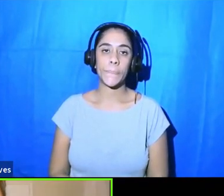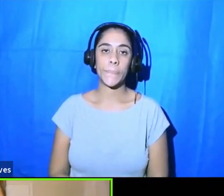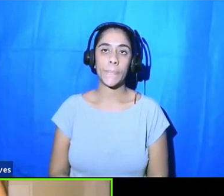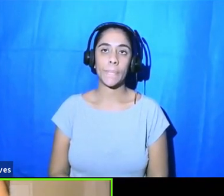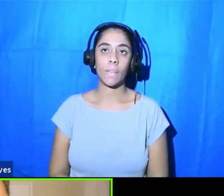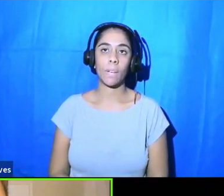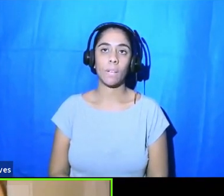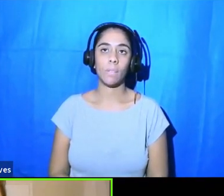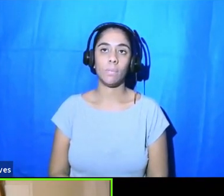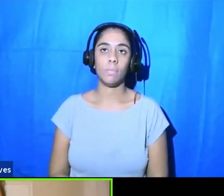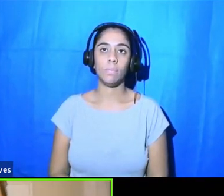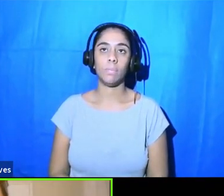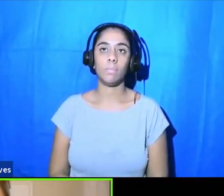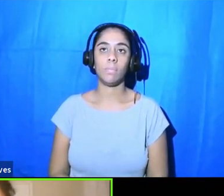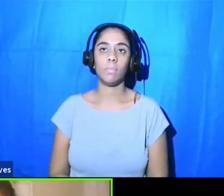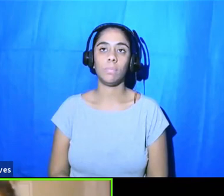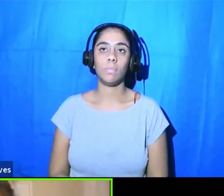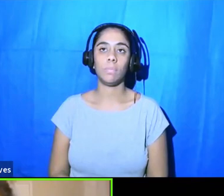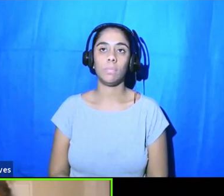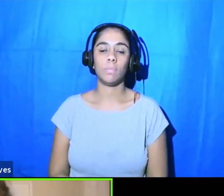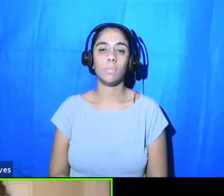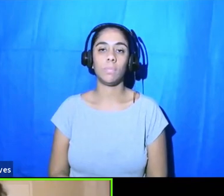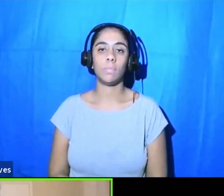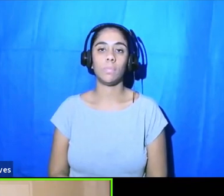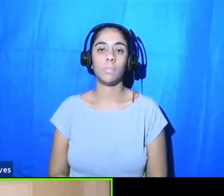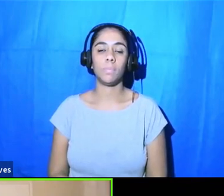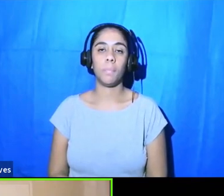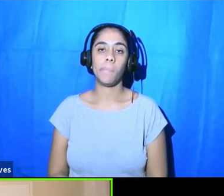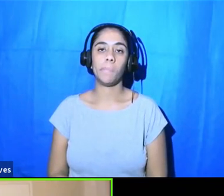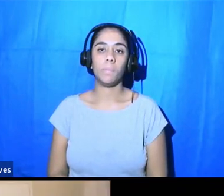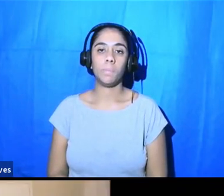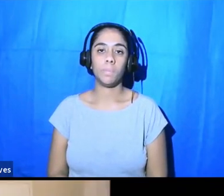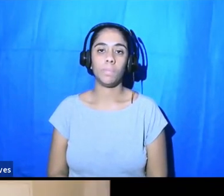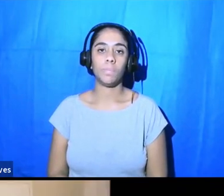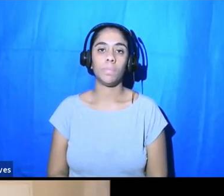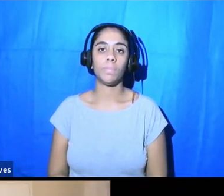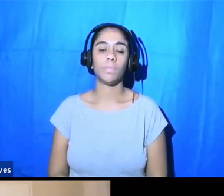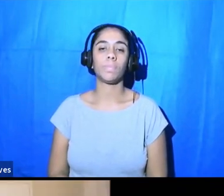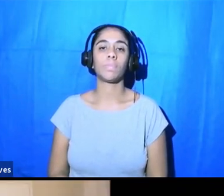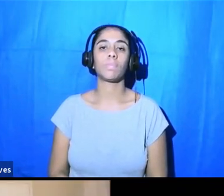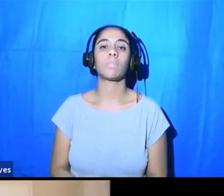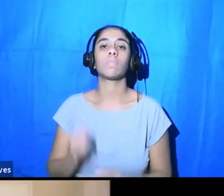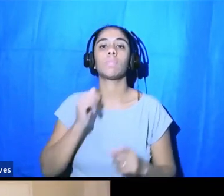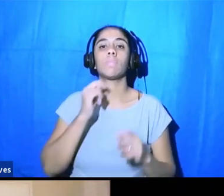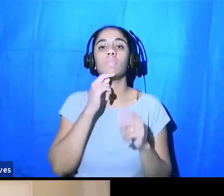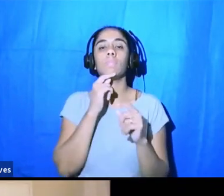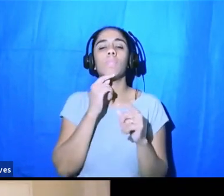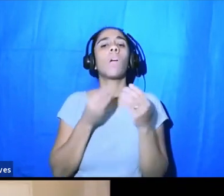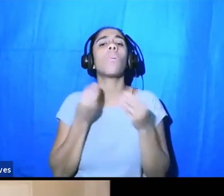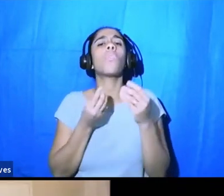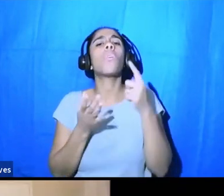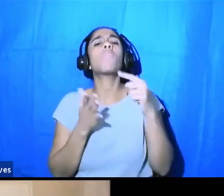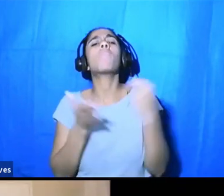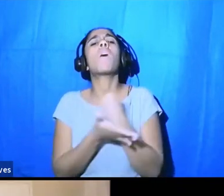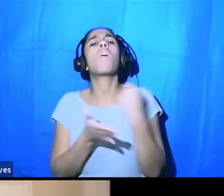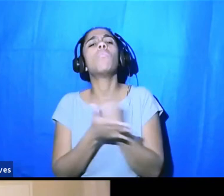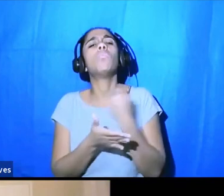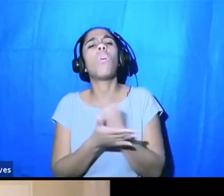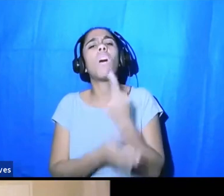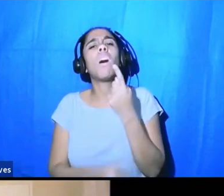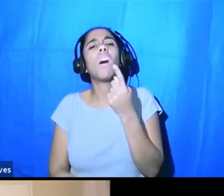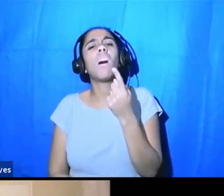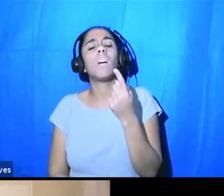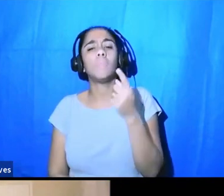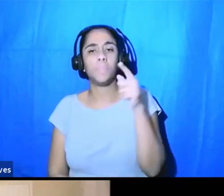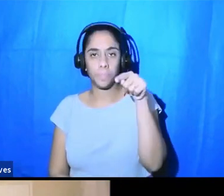Não escutei bem a última parte da pergunta. Qual foi a importância da sua trajetória, né? A